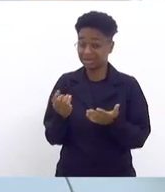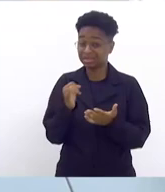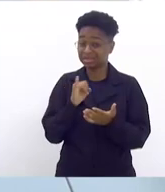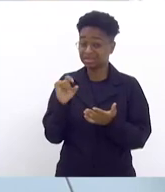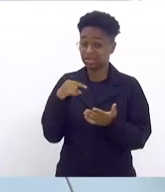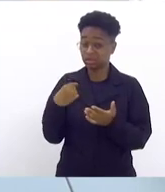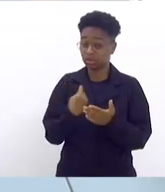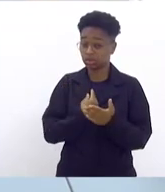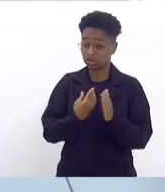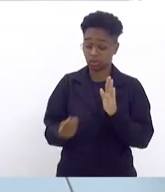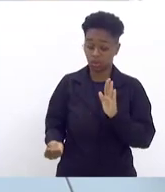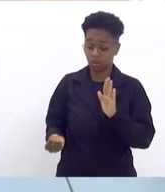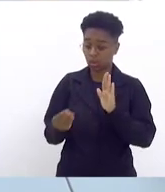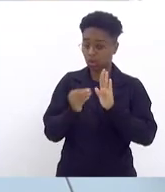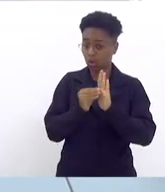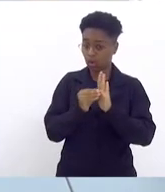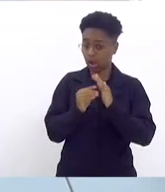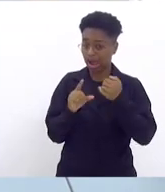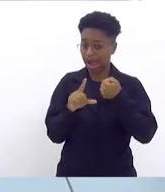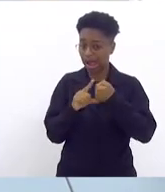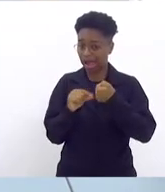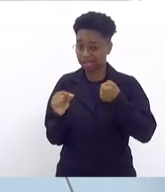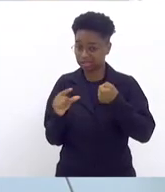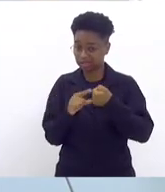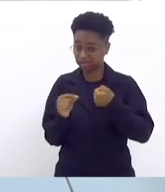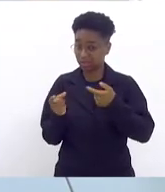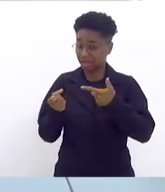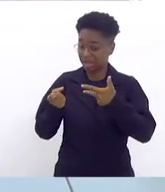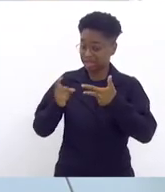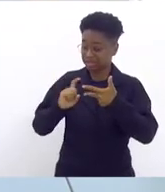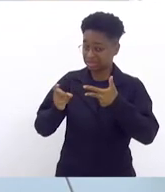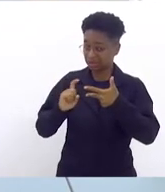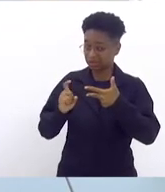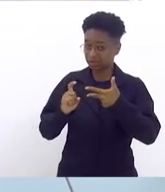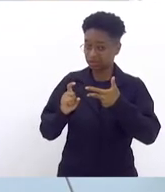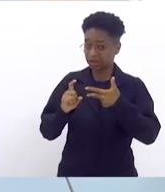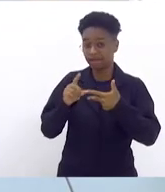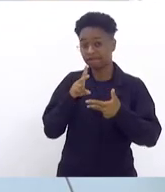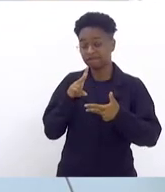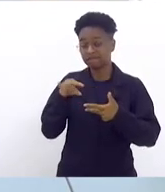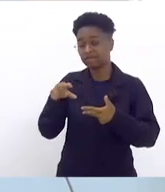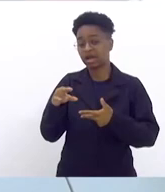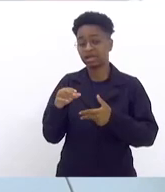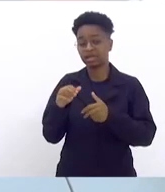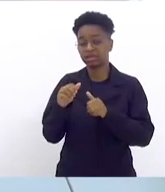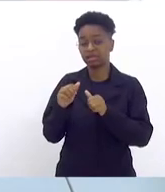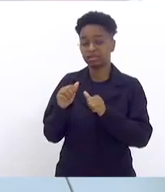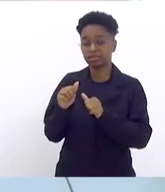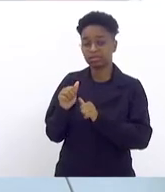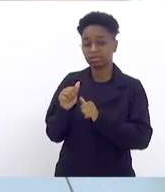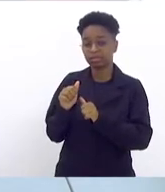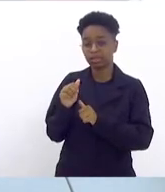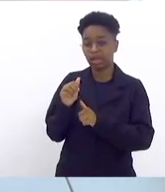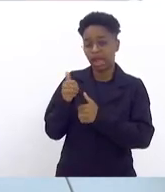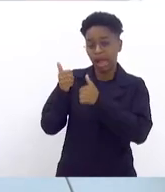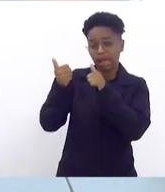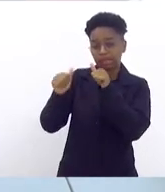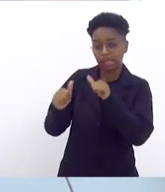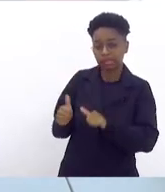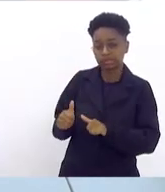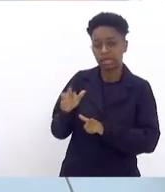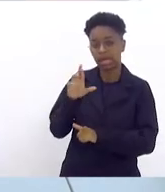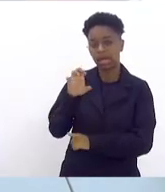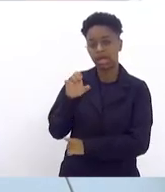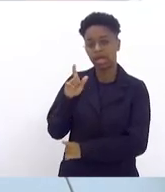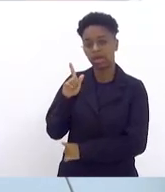inclui esse artigo, o Poder Executivo regulamentará a matéria, a gente muitas vezes tira até um projeto